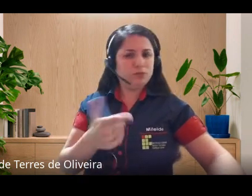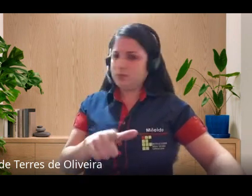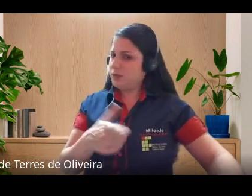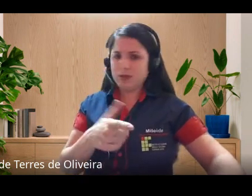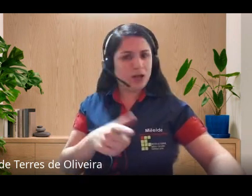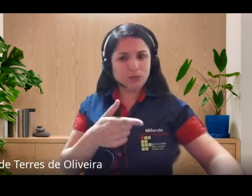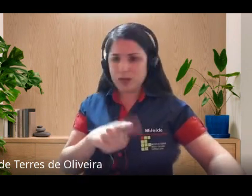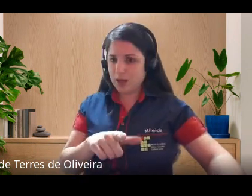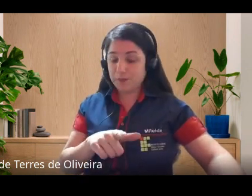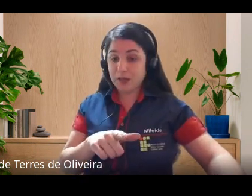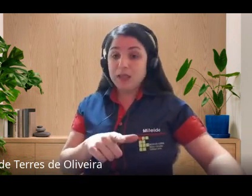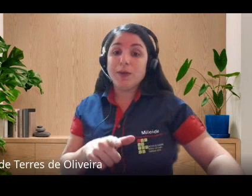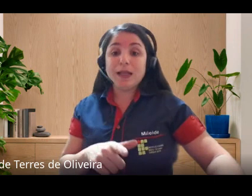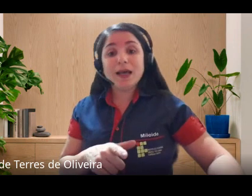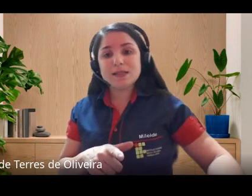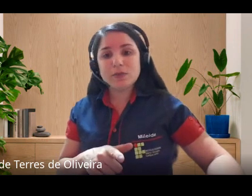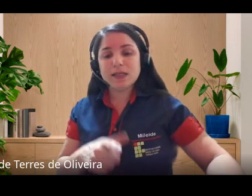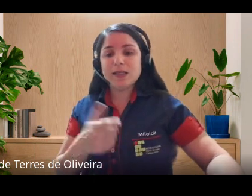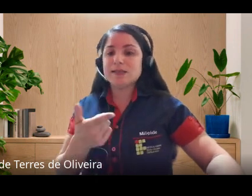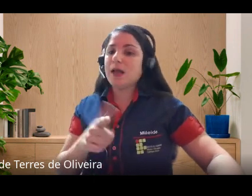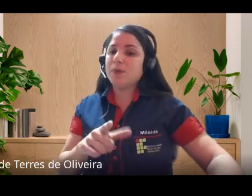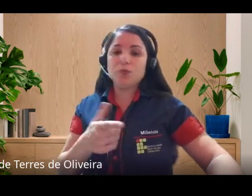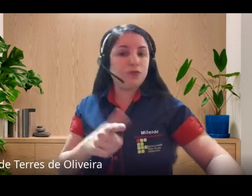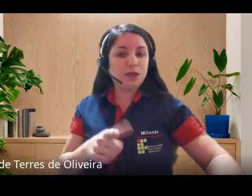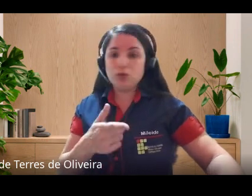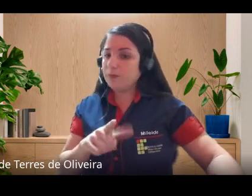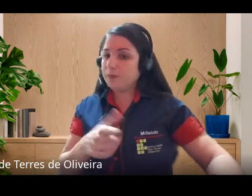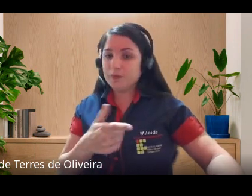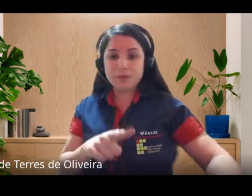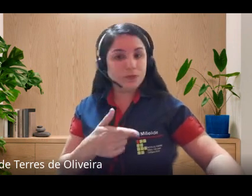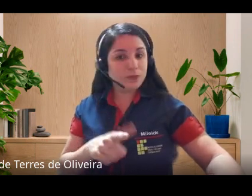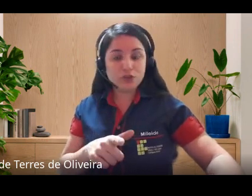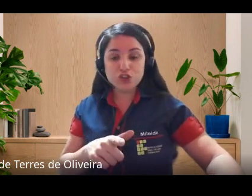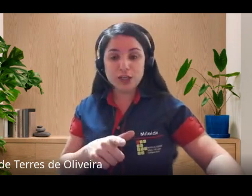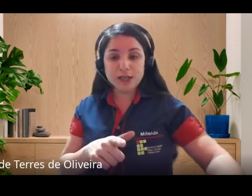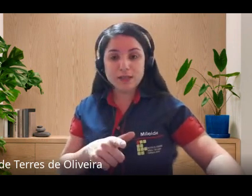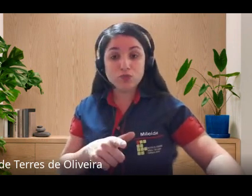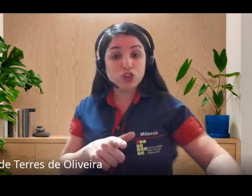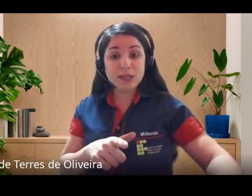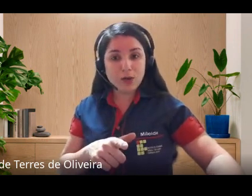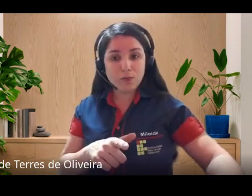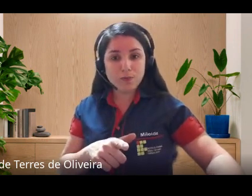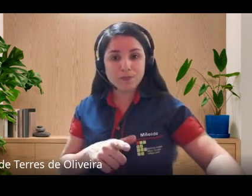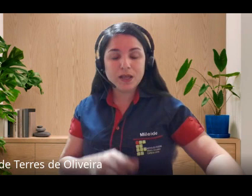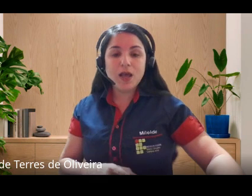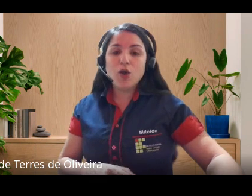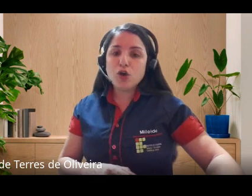eu não tenho. Então, a negação aqui, ela se dá pelo movimento de negação de